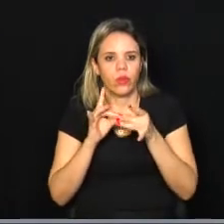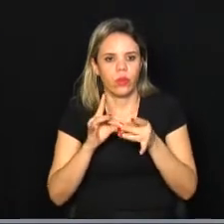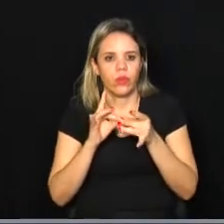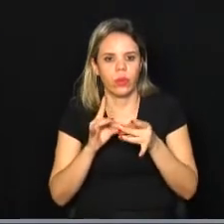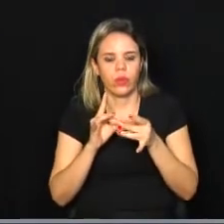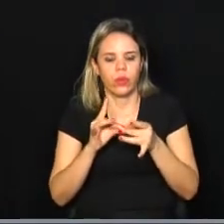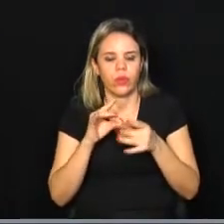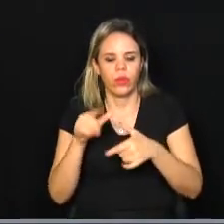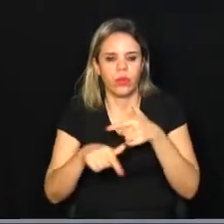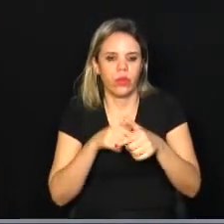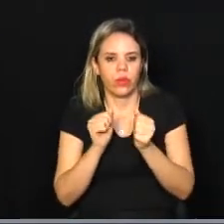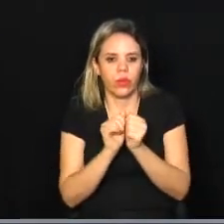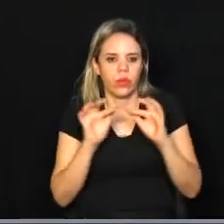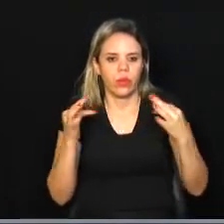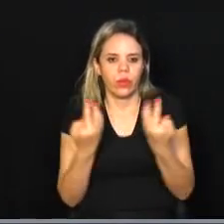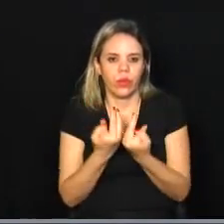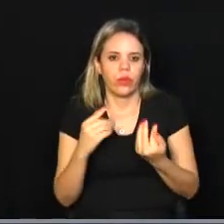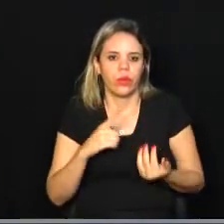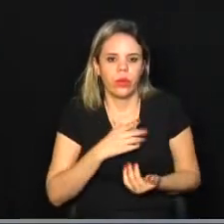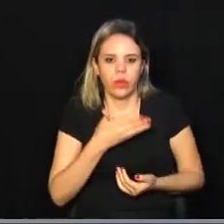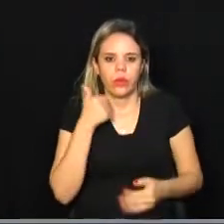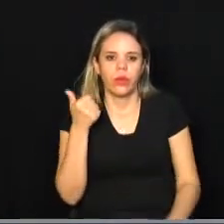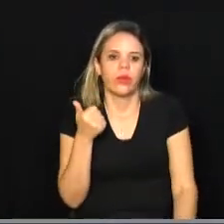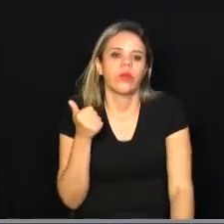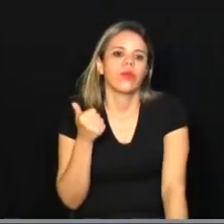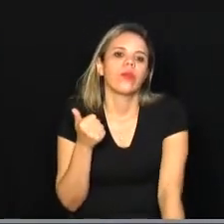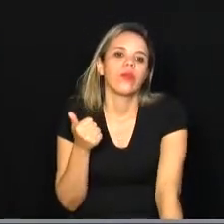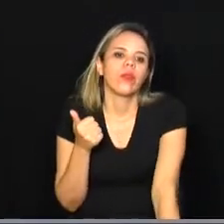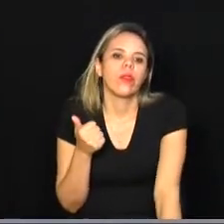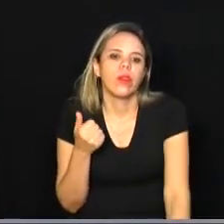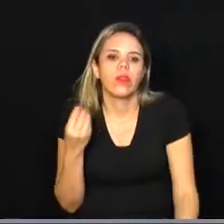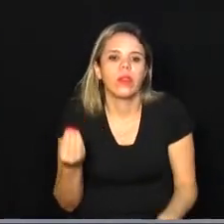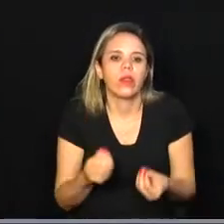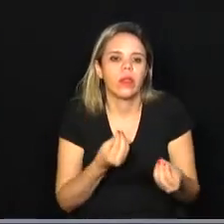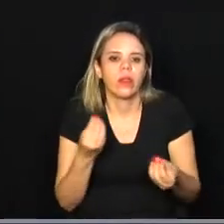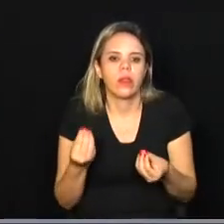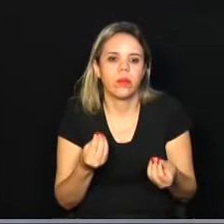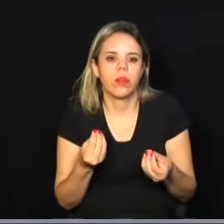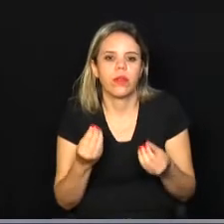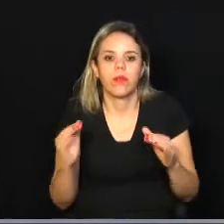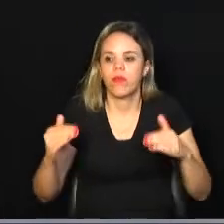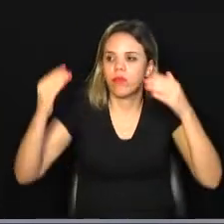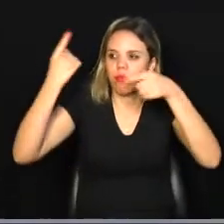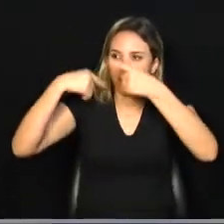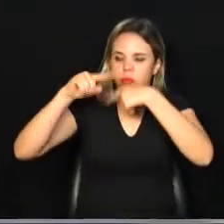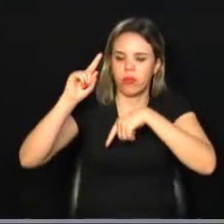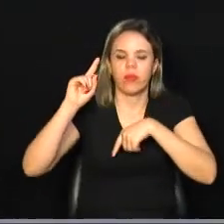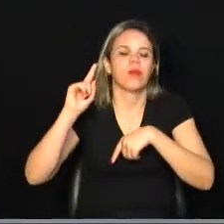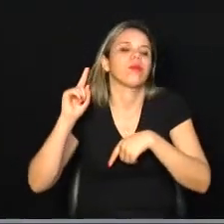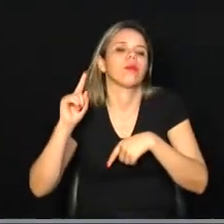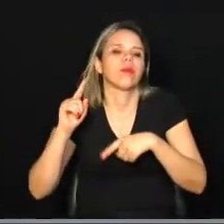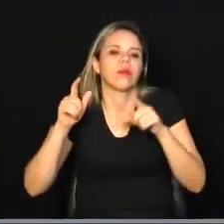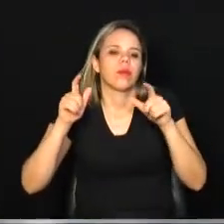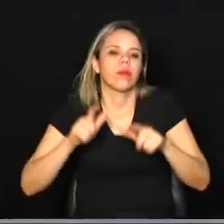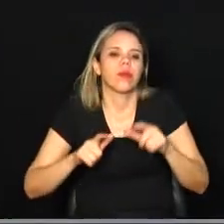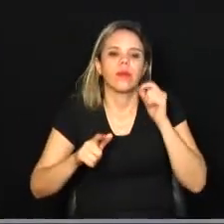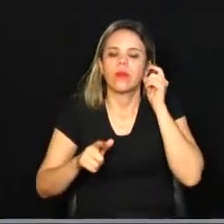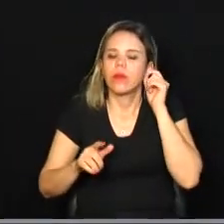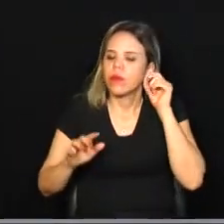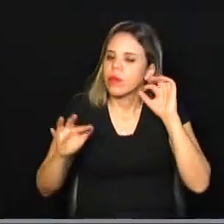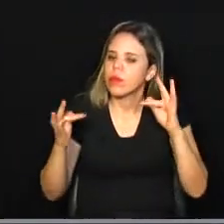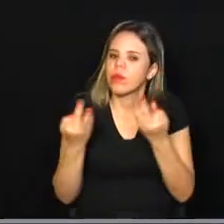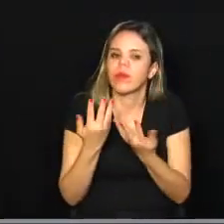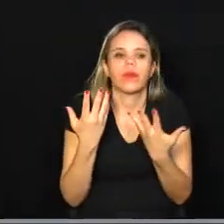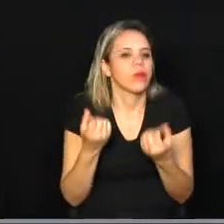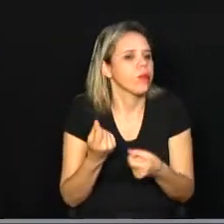esse trabalho com a família tiver, melhor. Não tem como o atleta ser de alta performance se o ambiente, se a família não